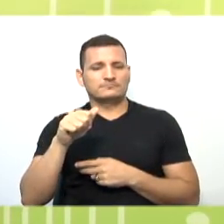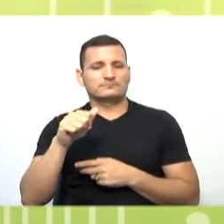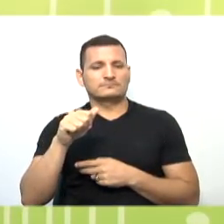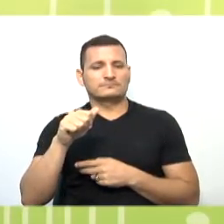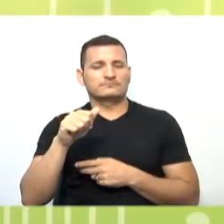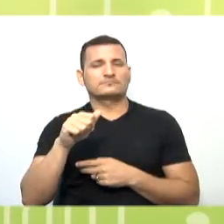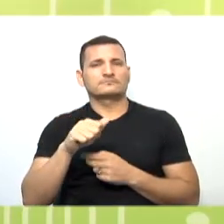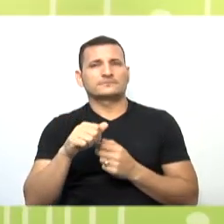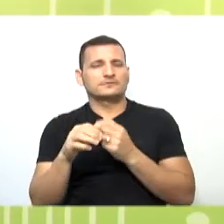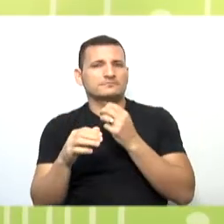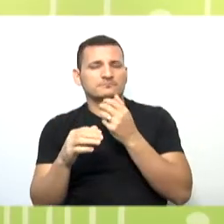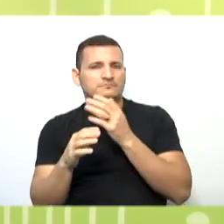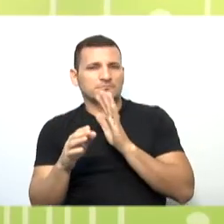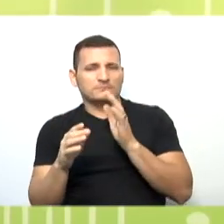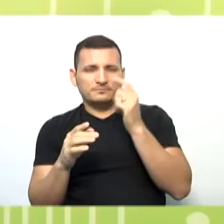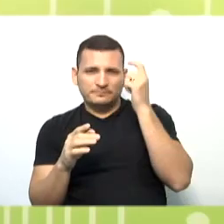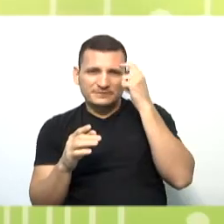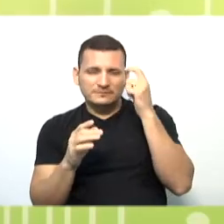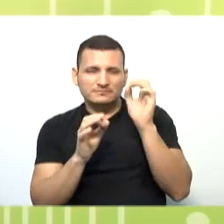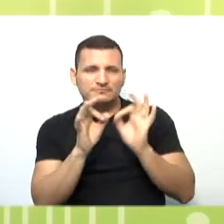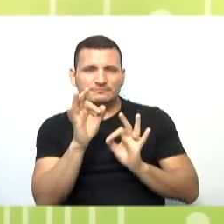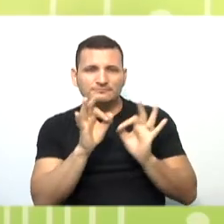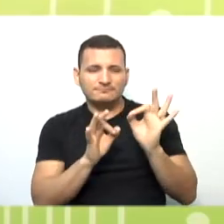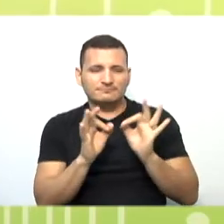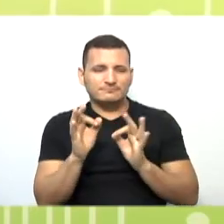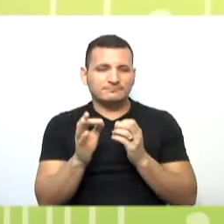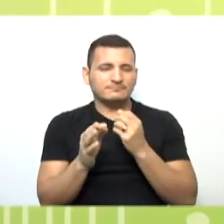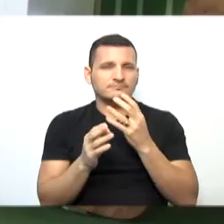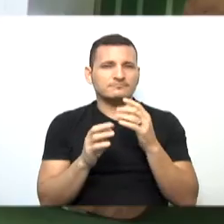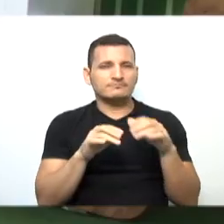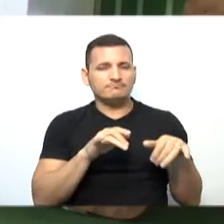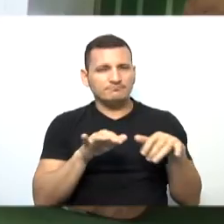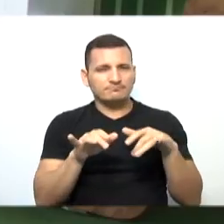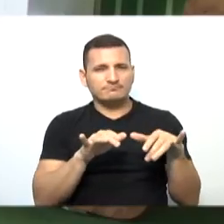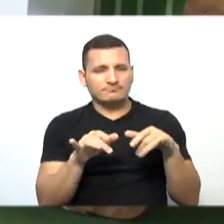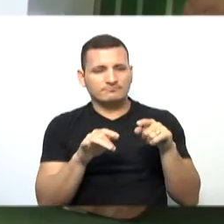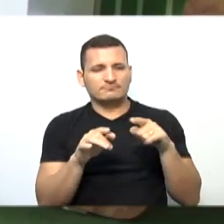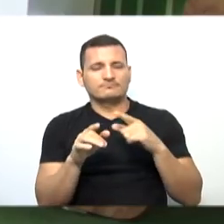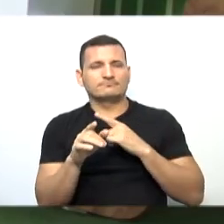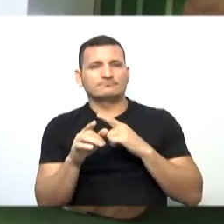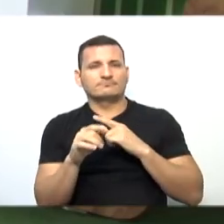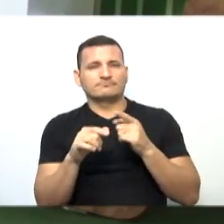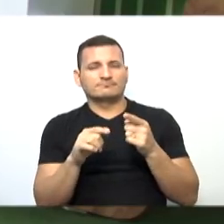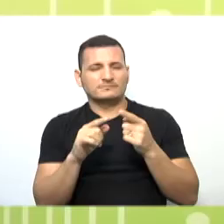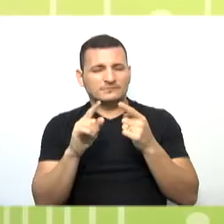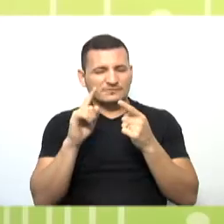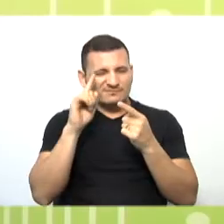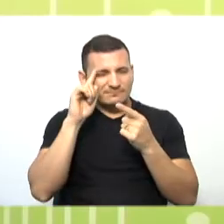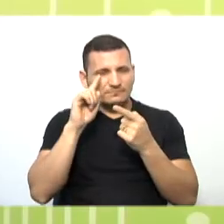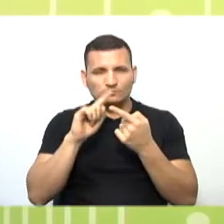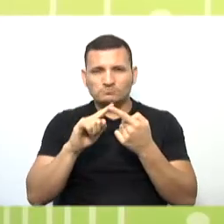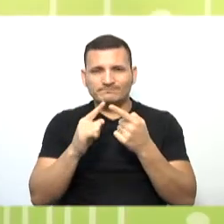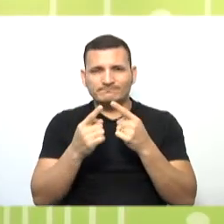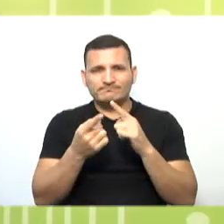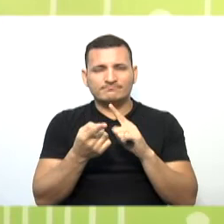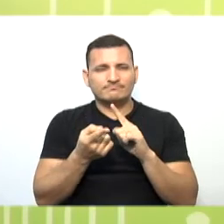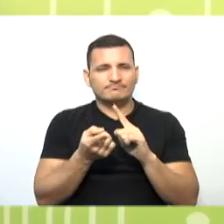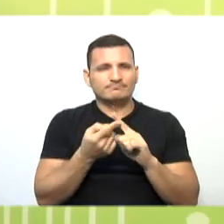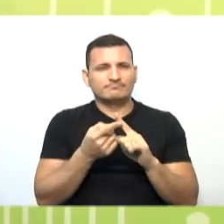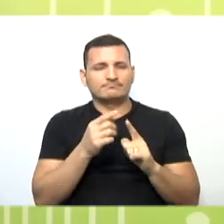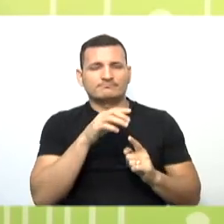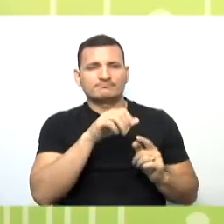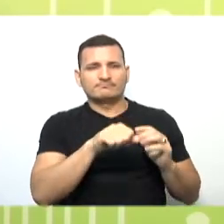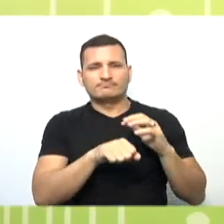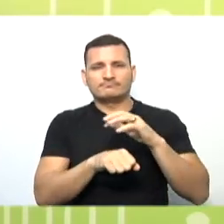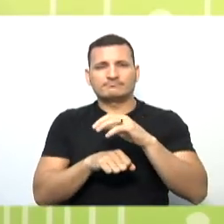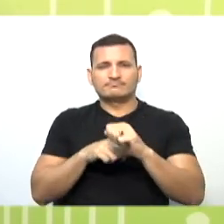muito bem pensado, né, Anderson? A programação, ela tem uma lógica incrível e um vai puxando